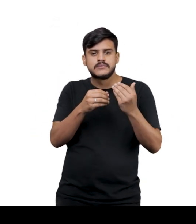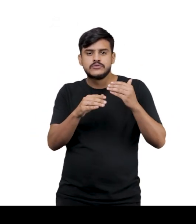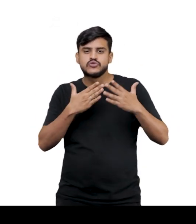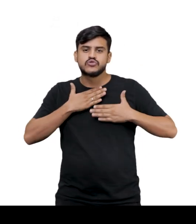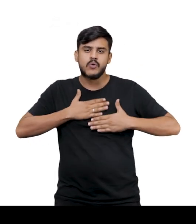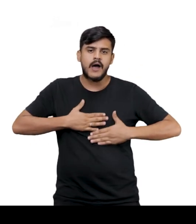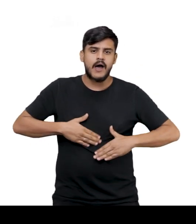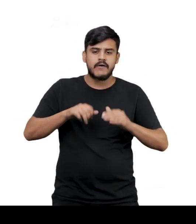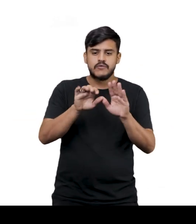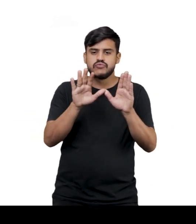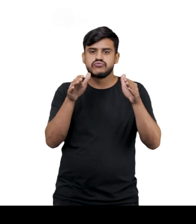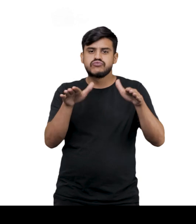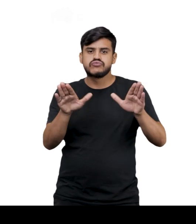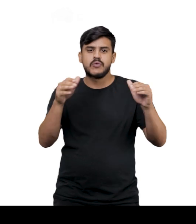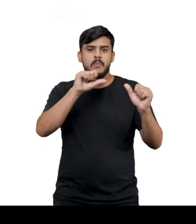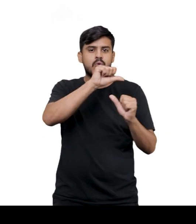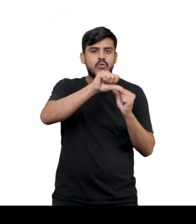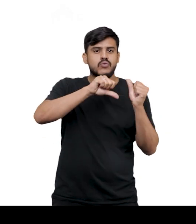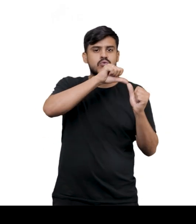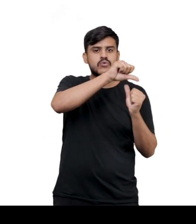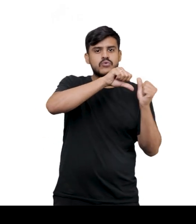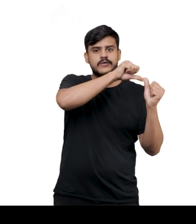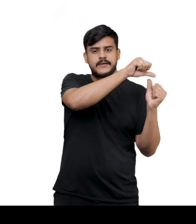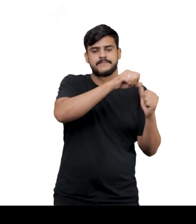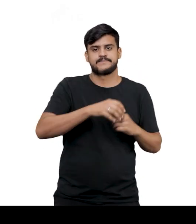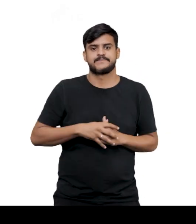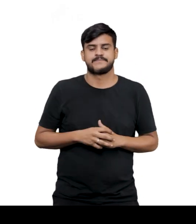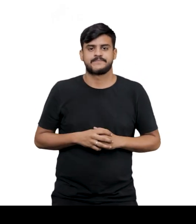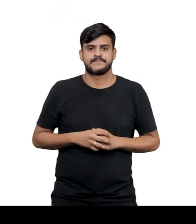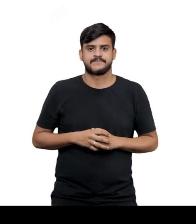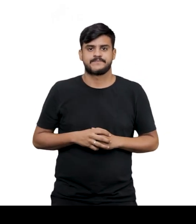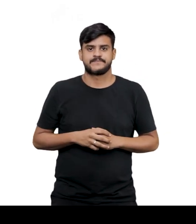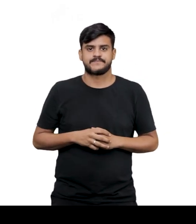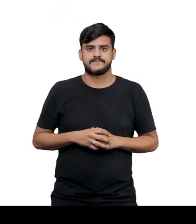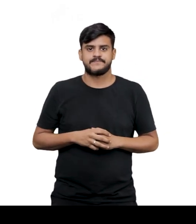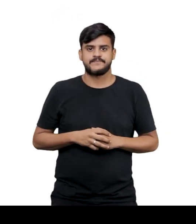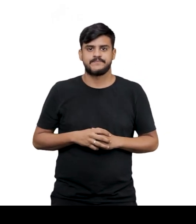transicionar suavemente de um quadrante ao outro.